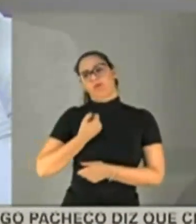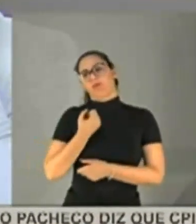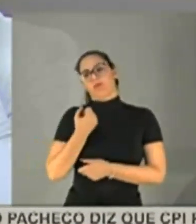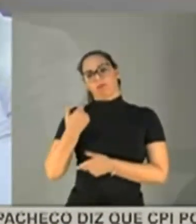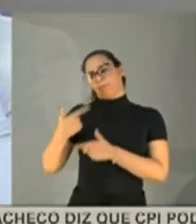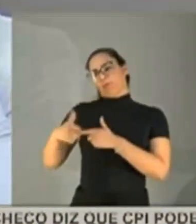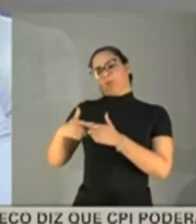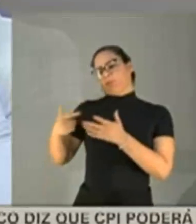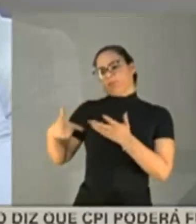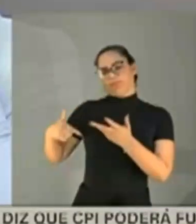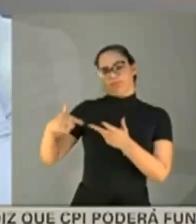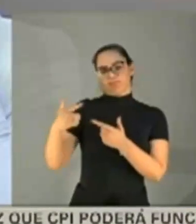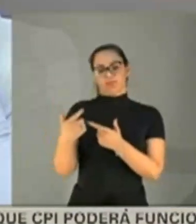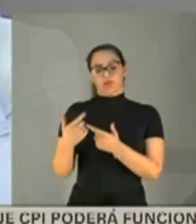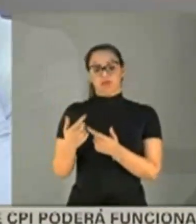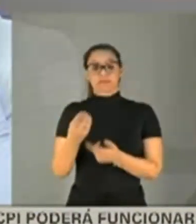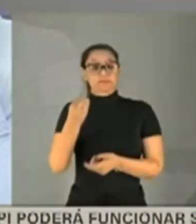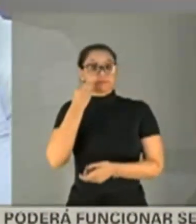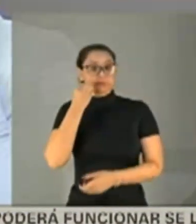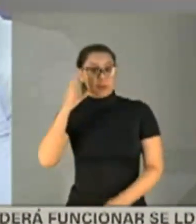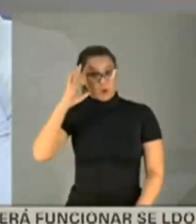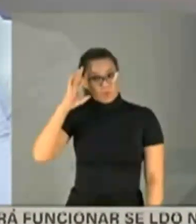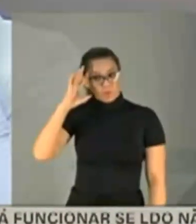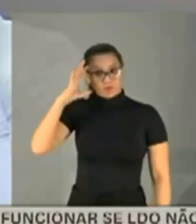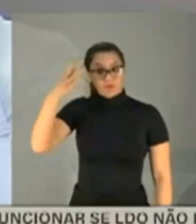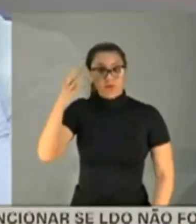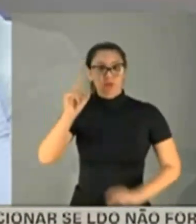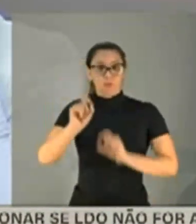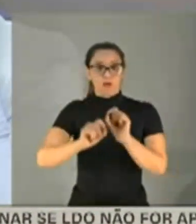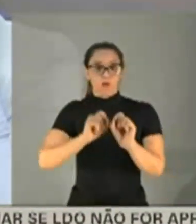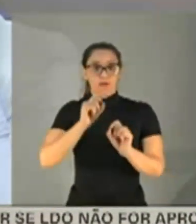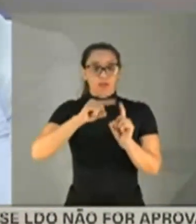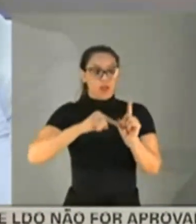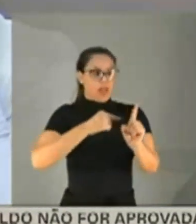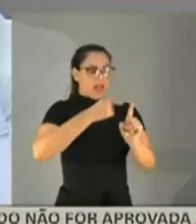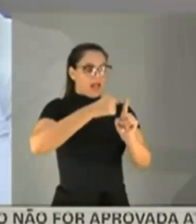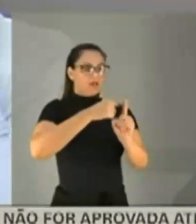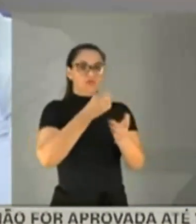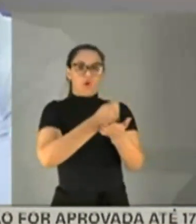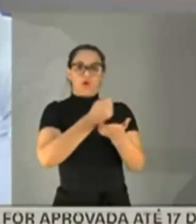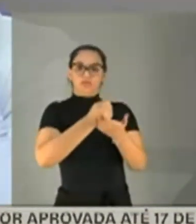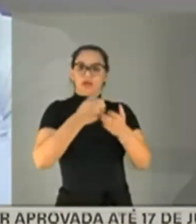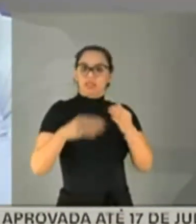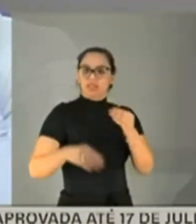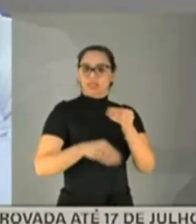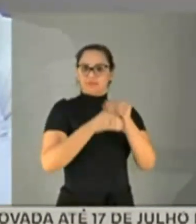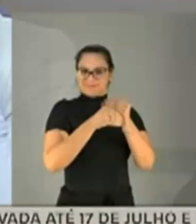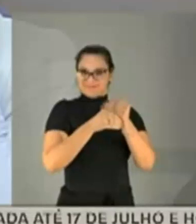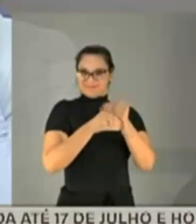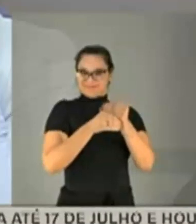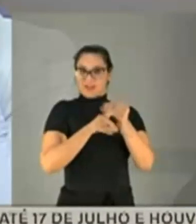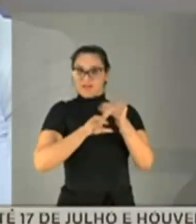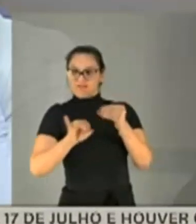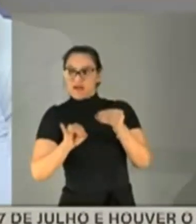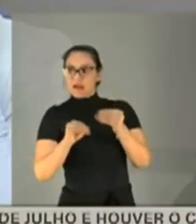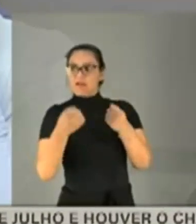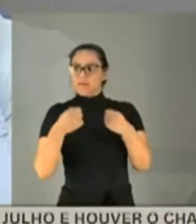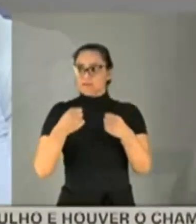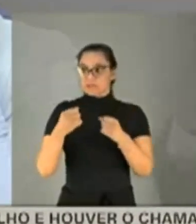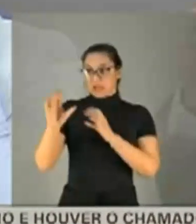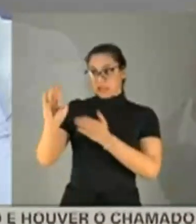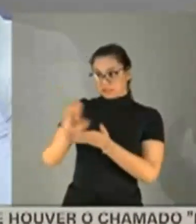problema, uma solução para isso é um aditivo contratual. Olha, essa empresa vai figurar no contrato, ela vai ter que